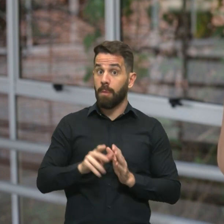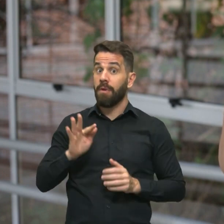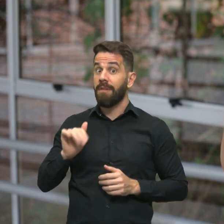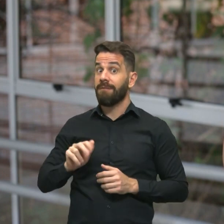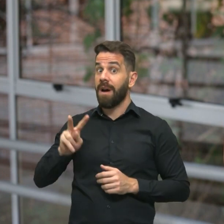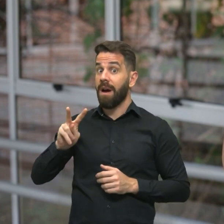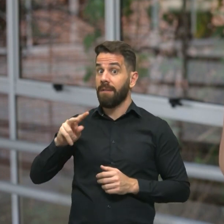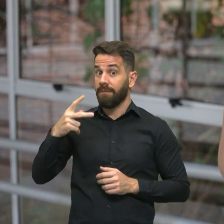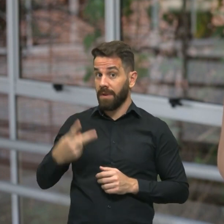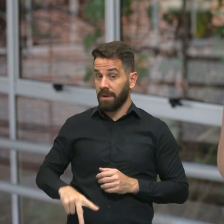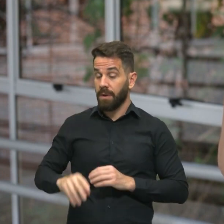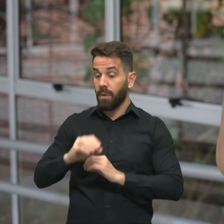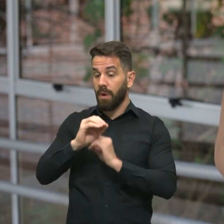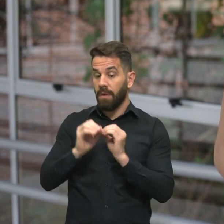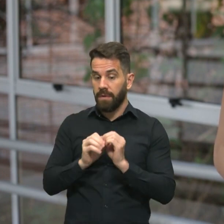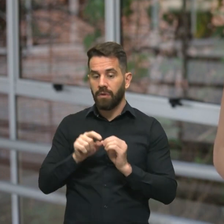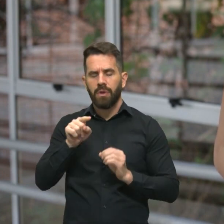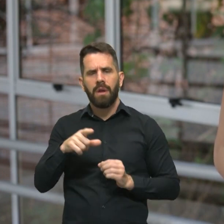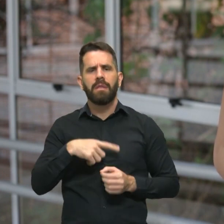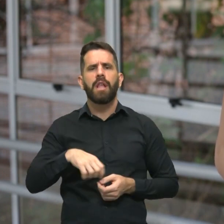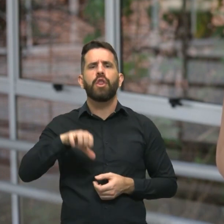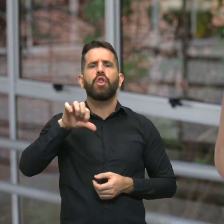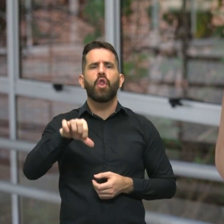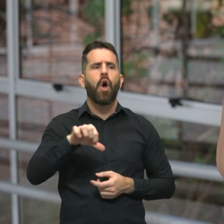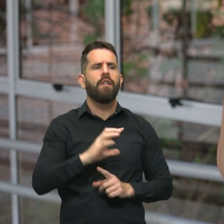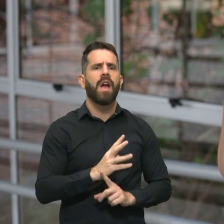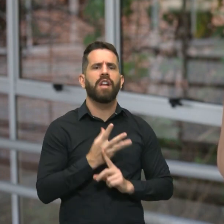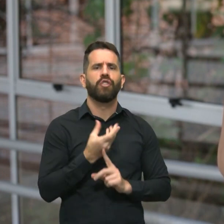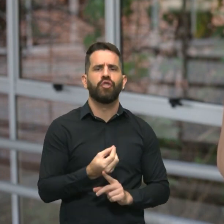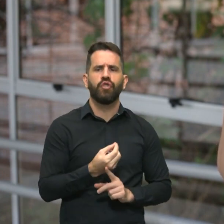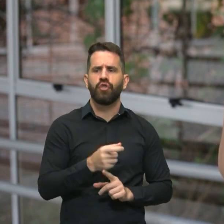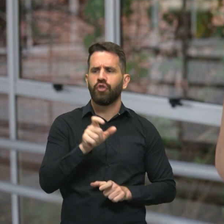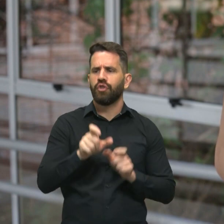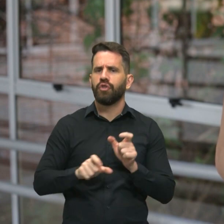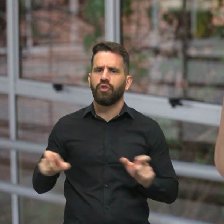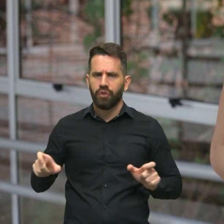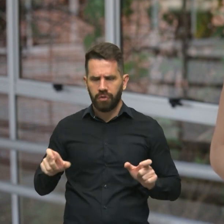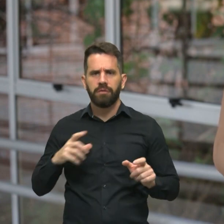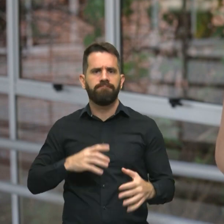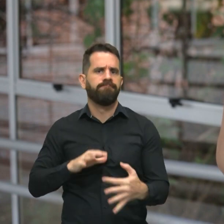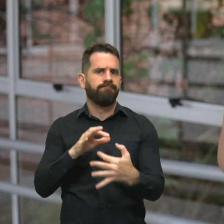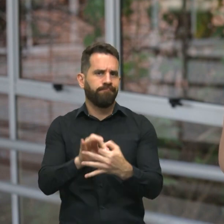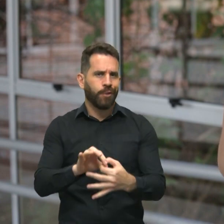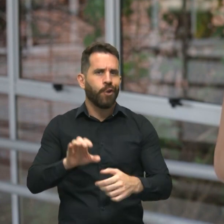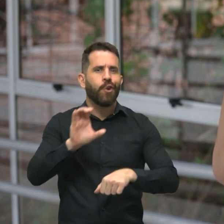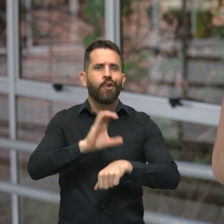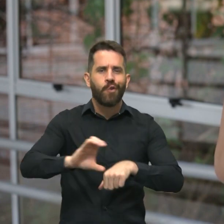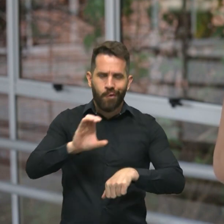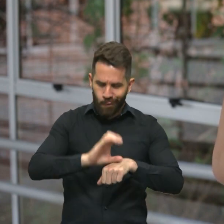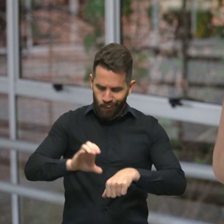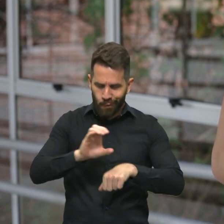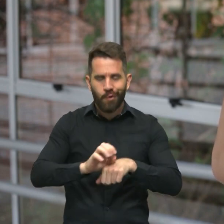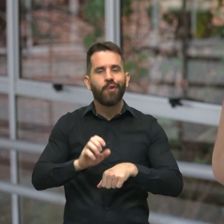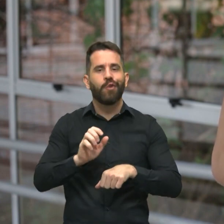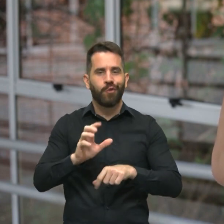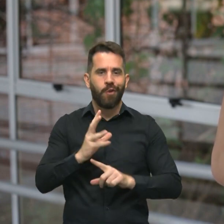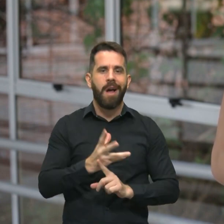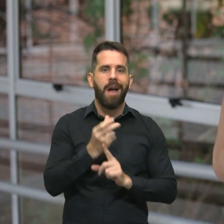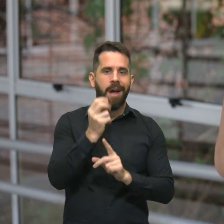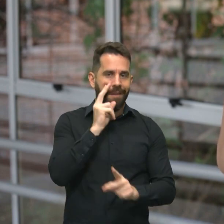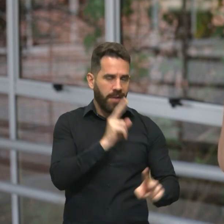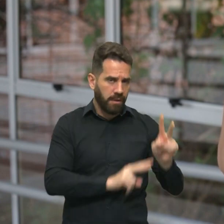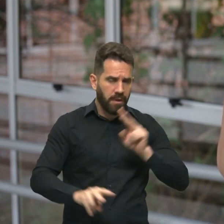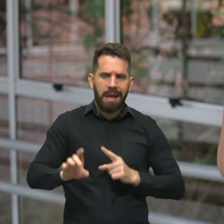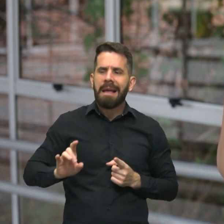peças de 9 artistas vinculados ao curso de artes visuais. e cada um traz algo único para